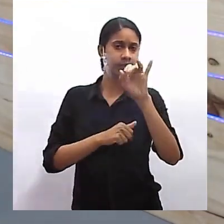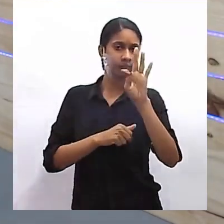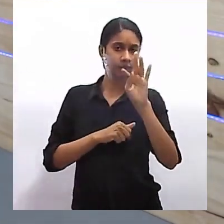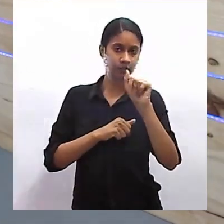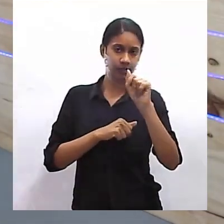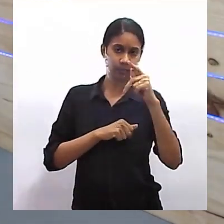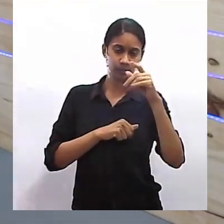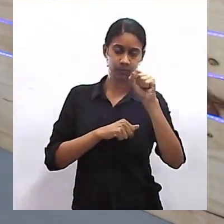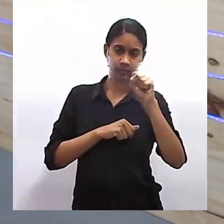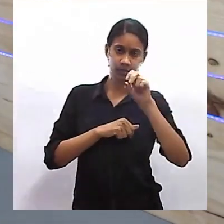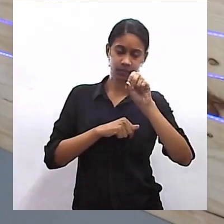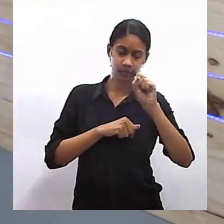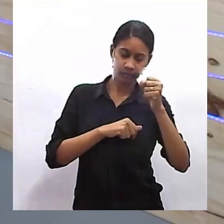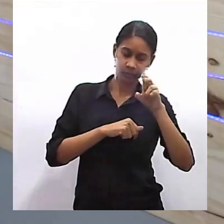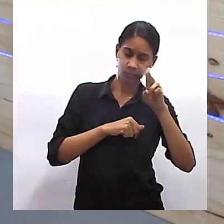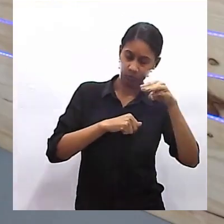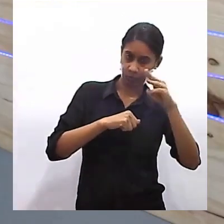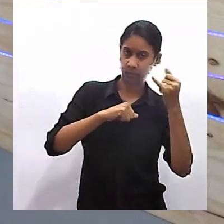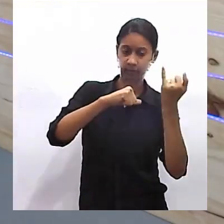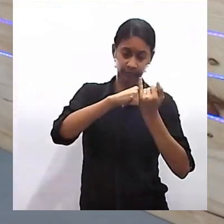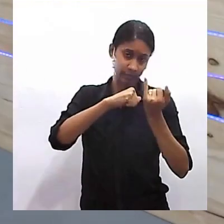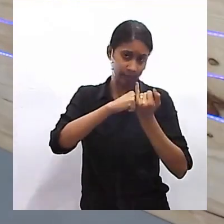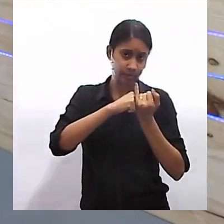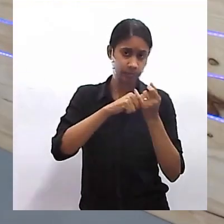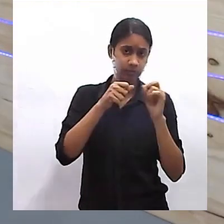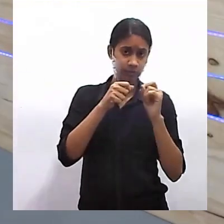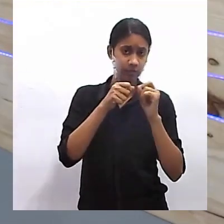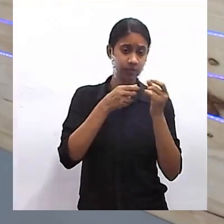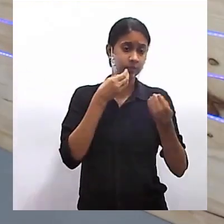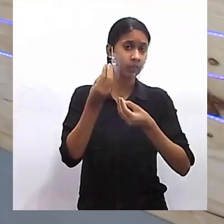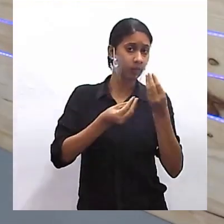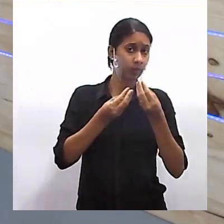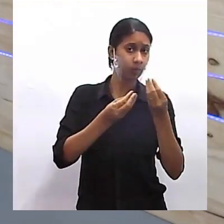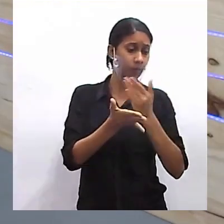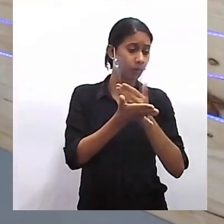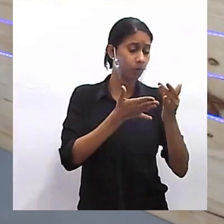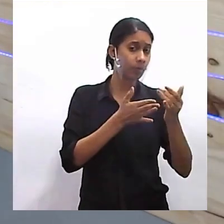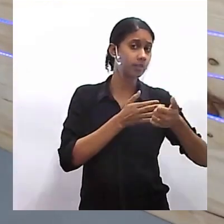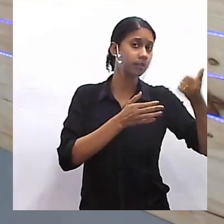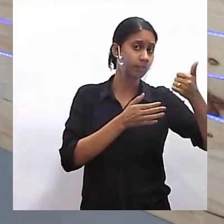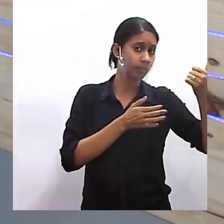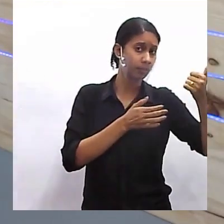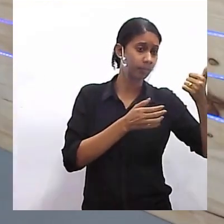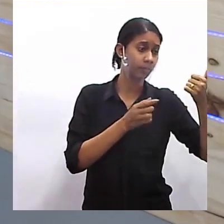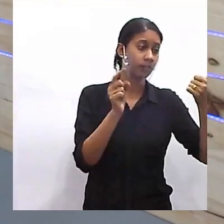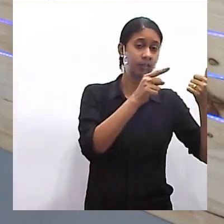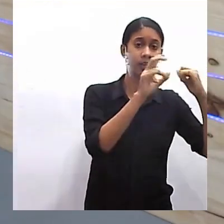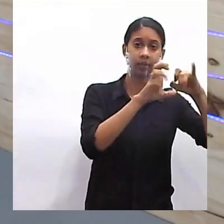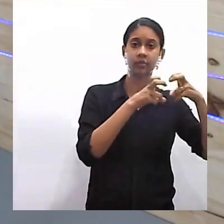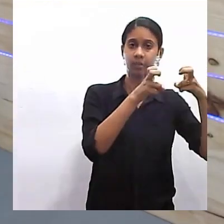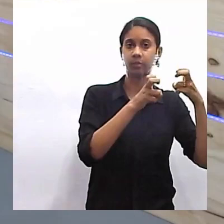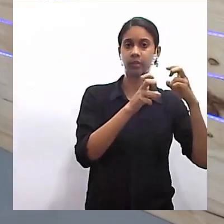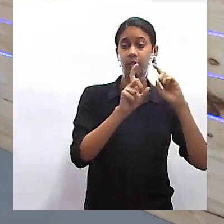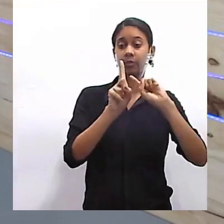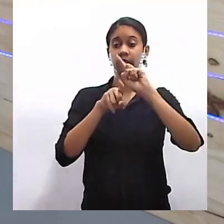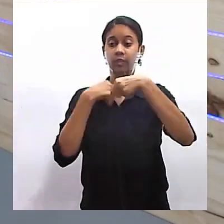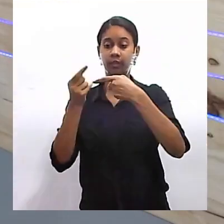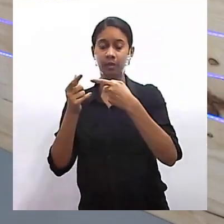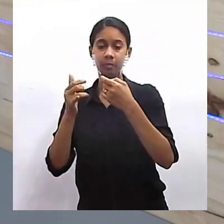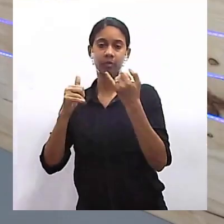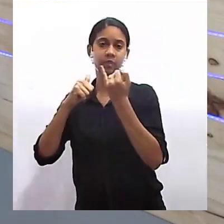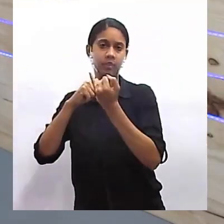vou seguindo de acordo com a carga que está na porta. Então, se eu colocar logo a de Itapsuma na